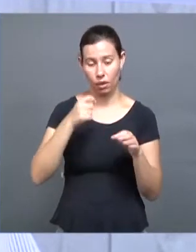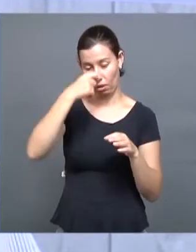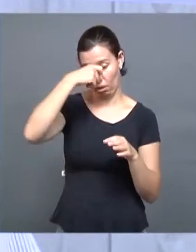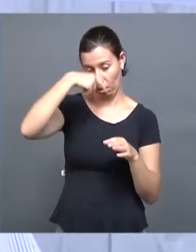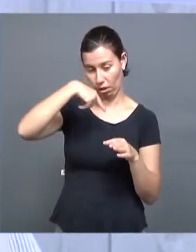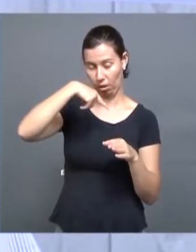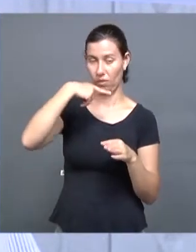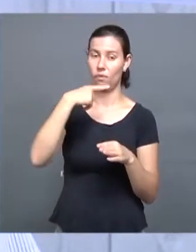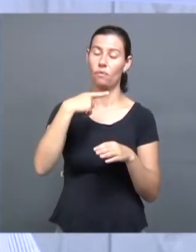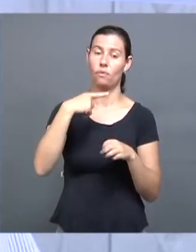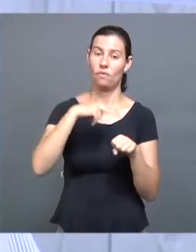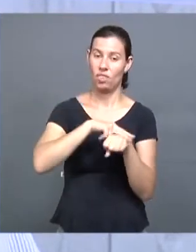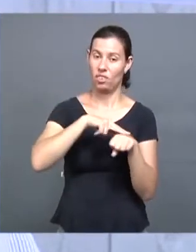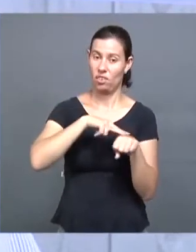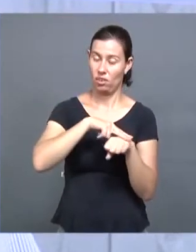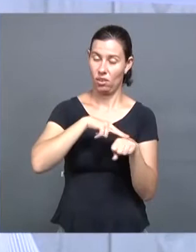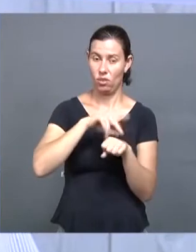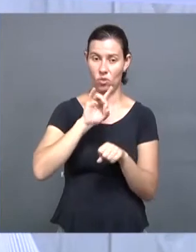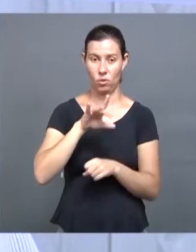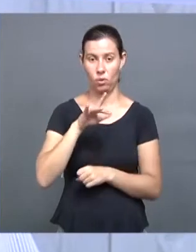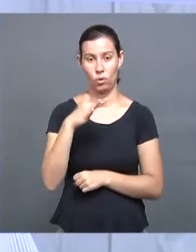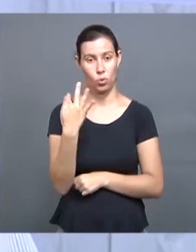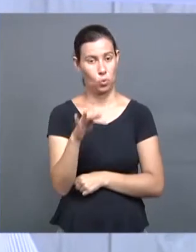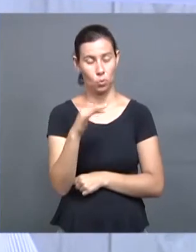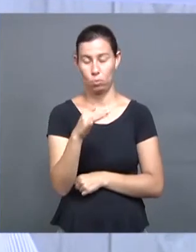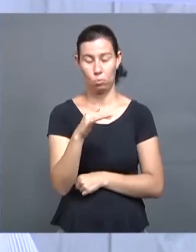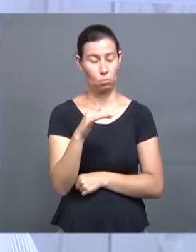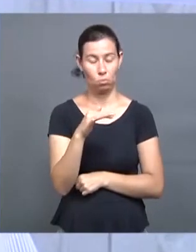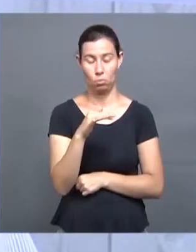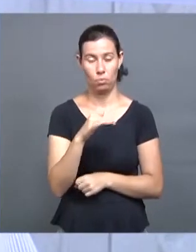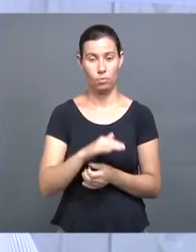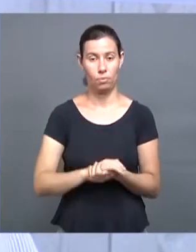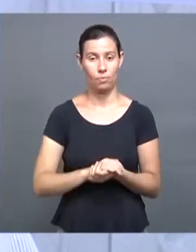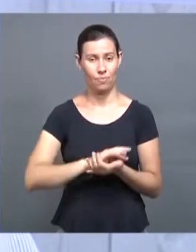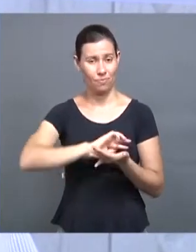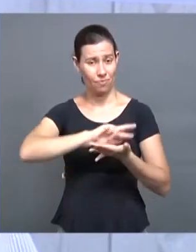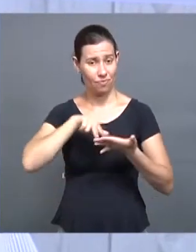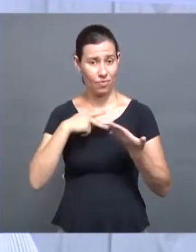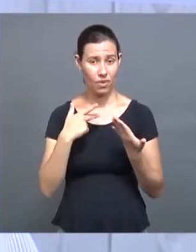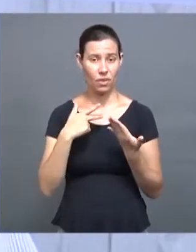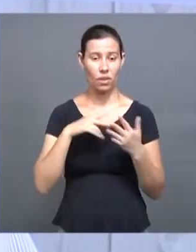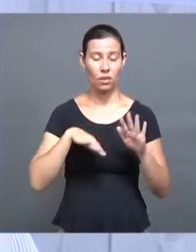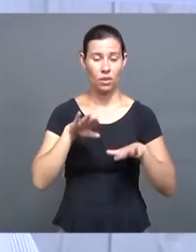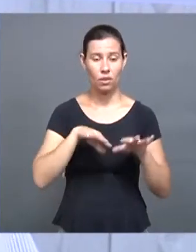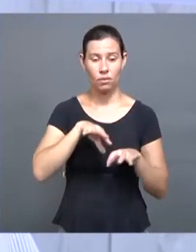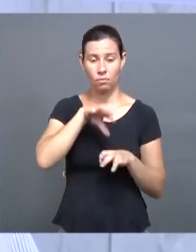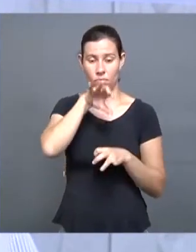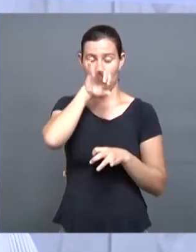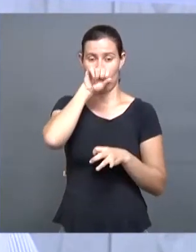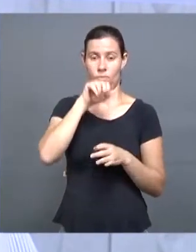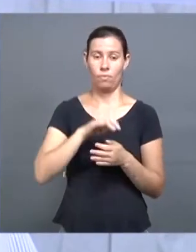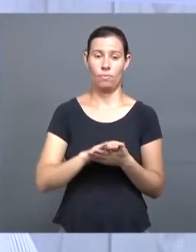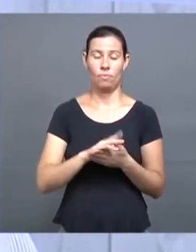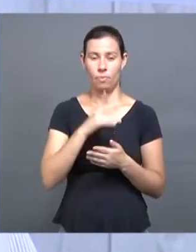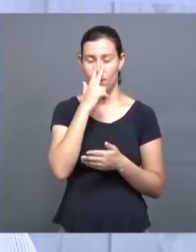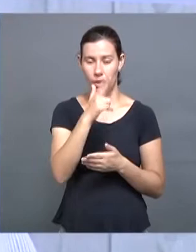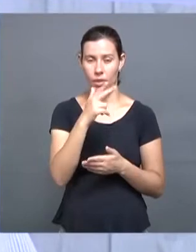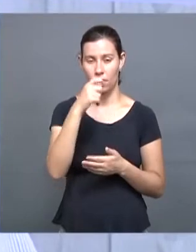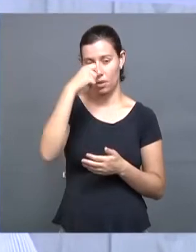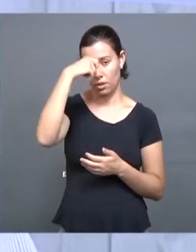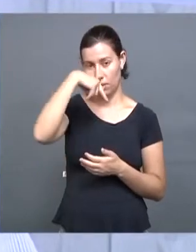ser só dor de cabeça. A sinusite, em geral, vem com sintomas respiratórios que lembram uma gripe, um